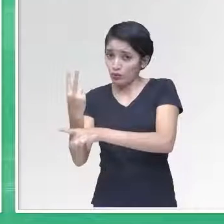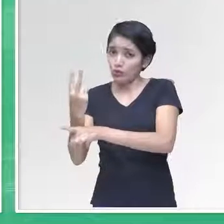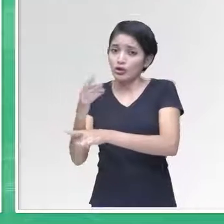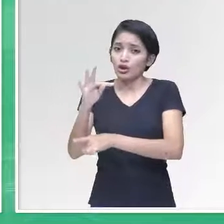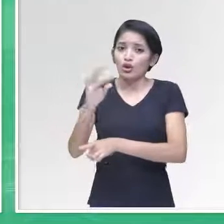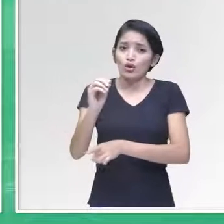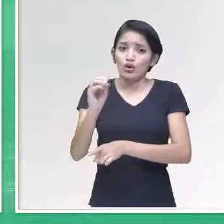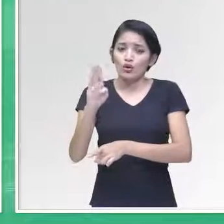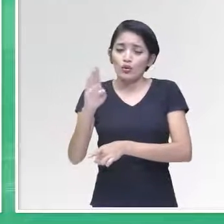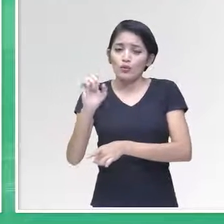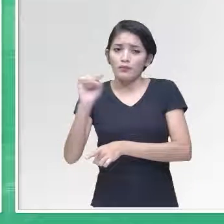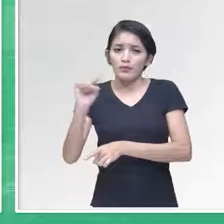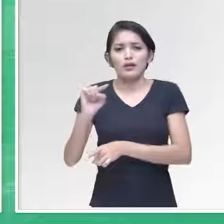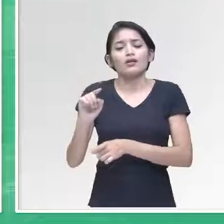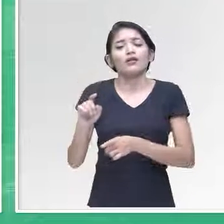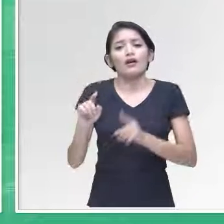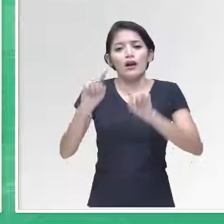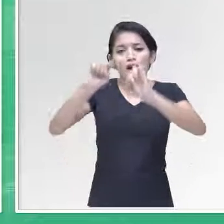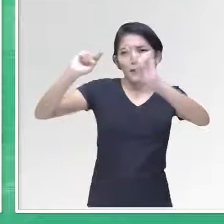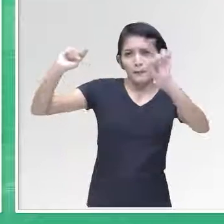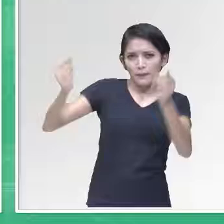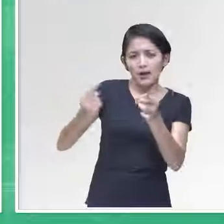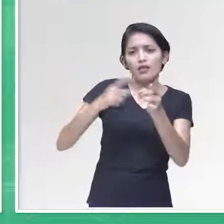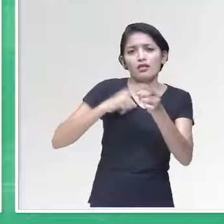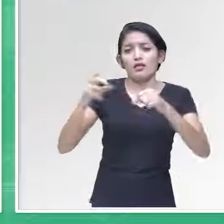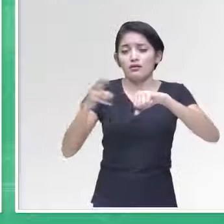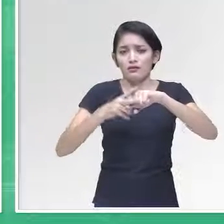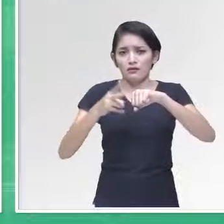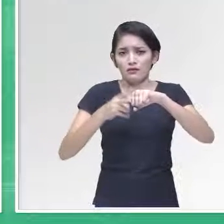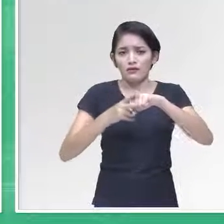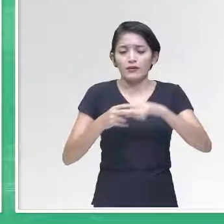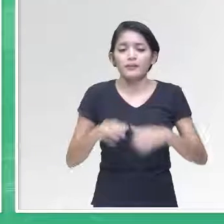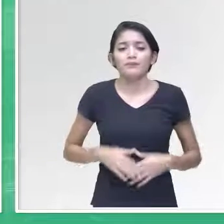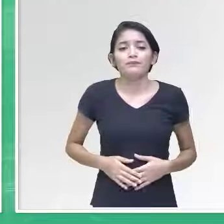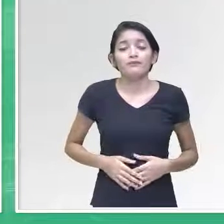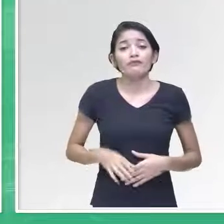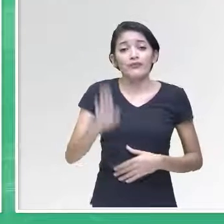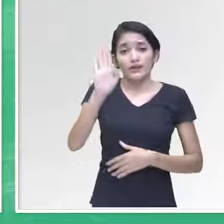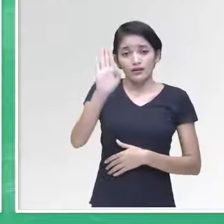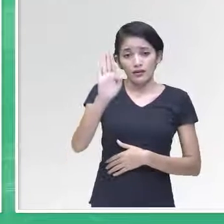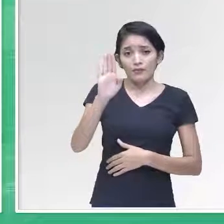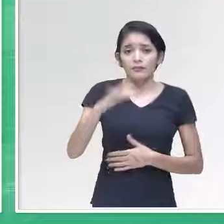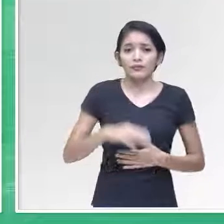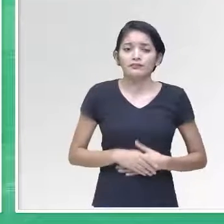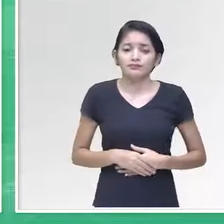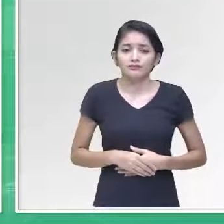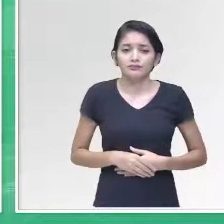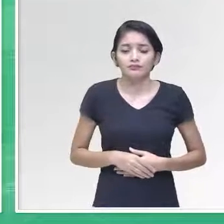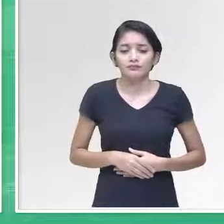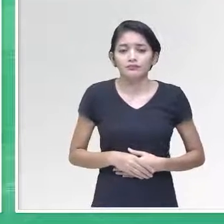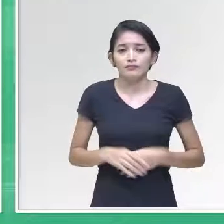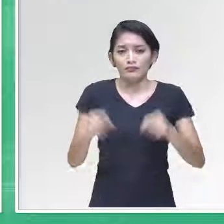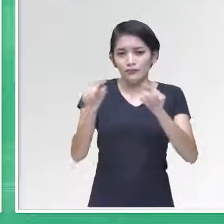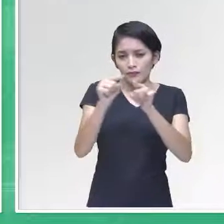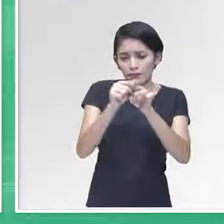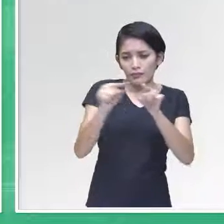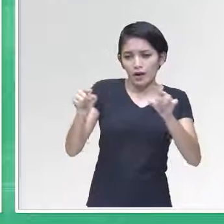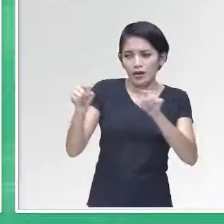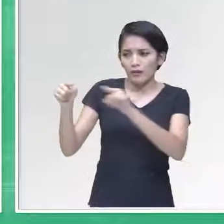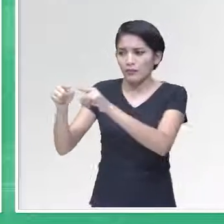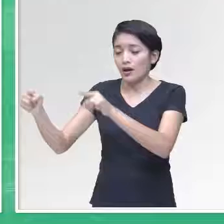entre parênteses, tem o tal do verbo, que tem suppose. Na letra B, nós temos post-it notes, 2